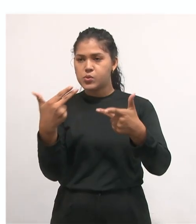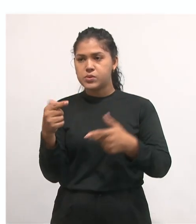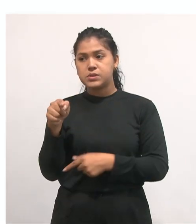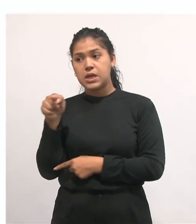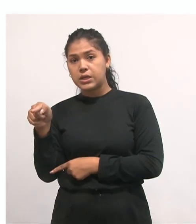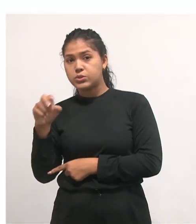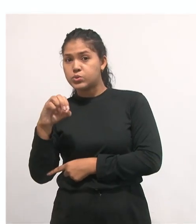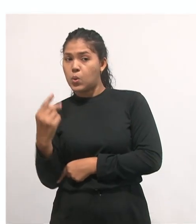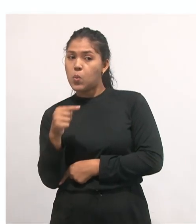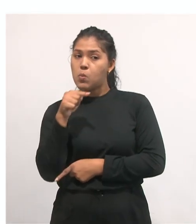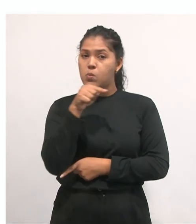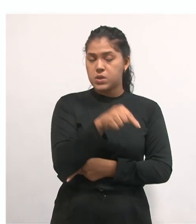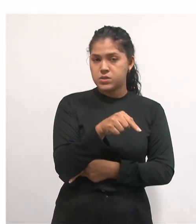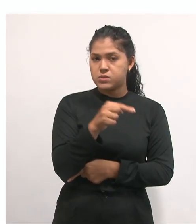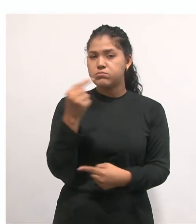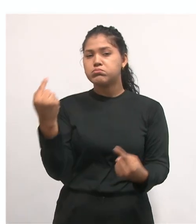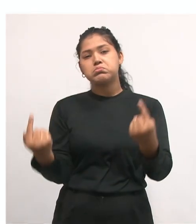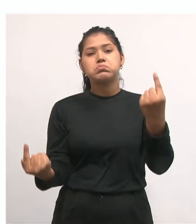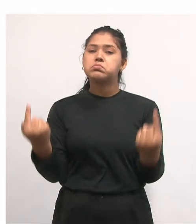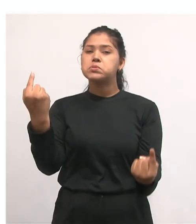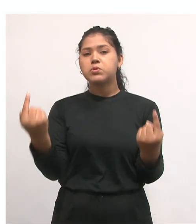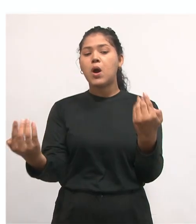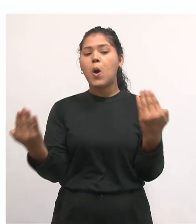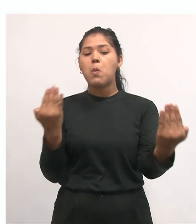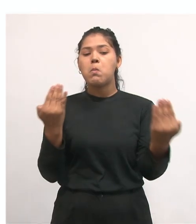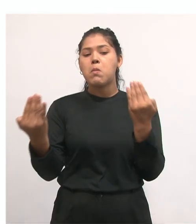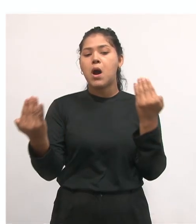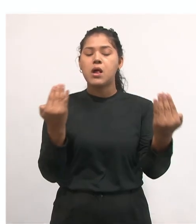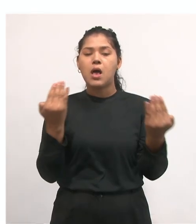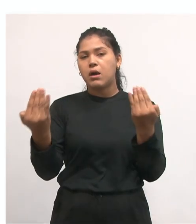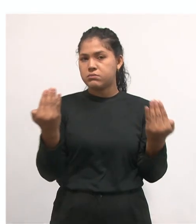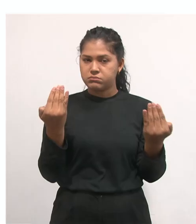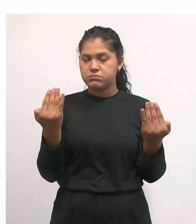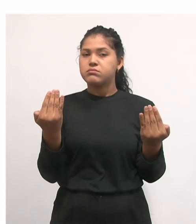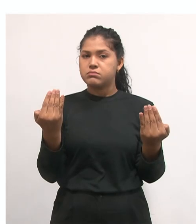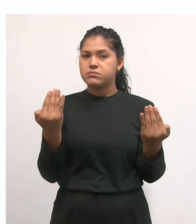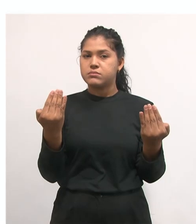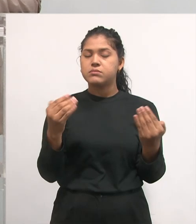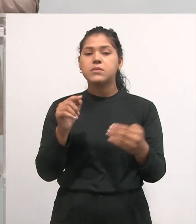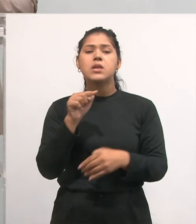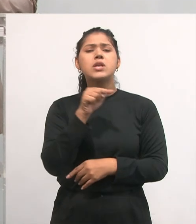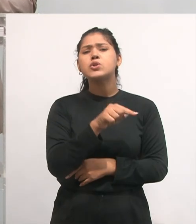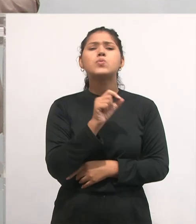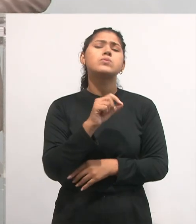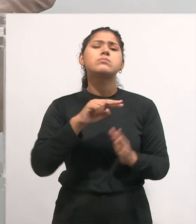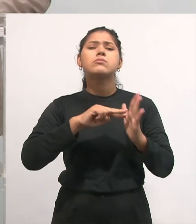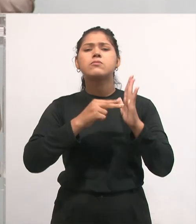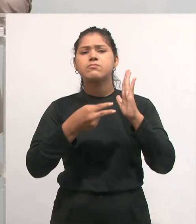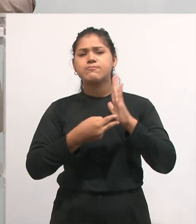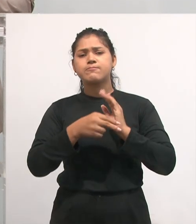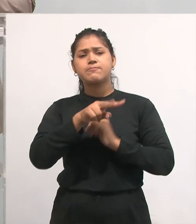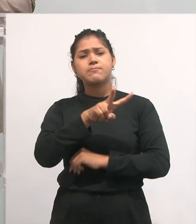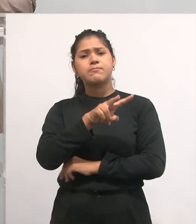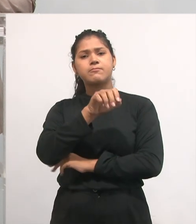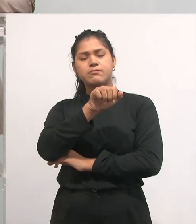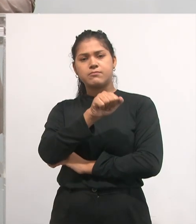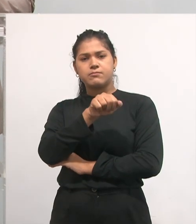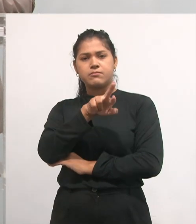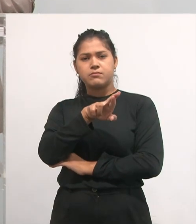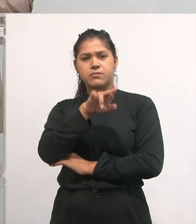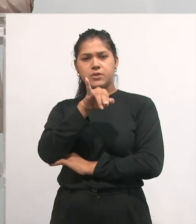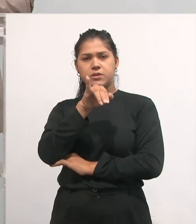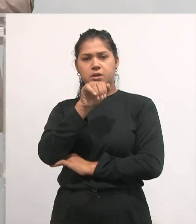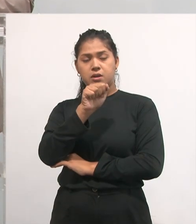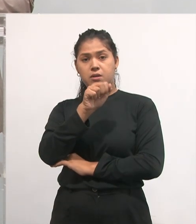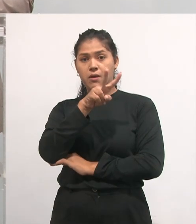entre duas variáveis. Então, correlação é isso, o relacionamento entre duas variáveis, beleza?